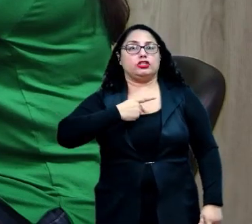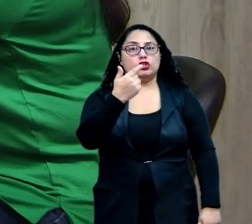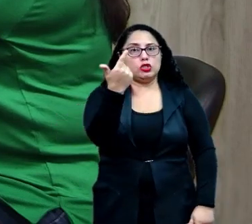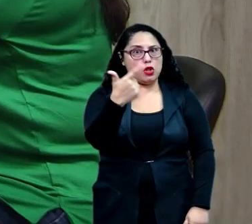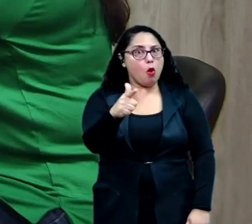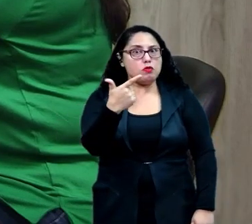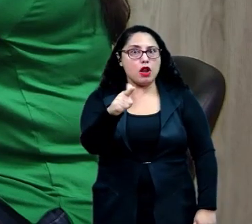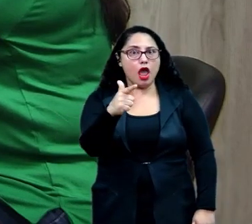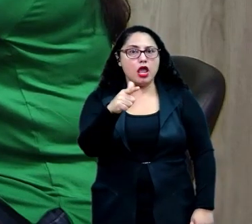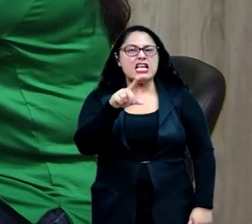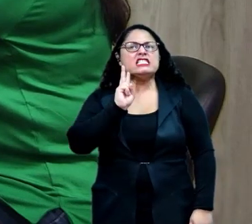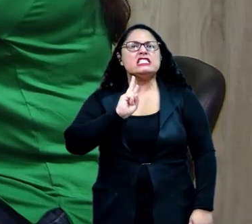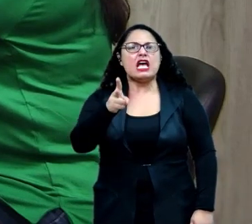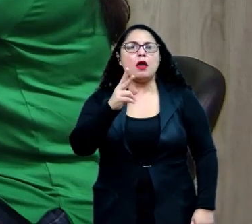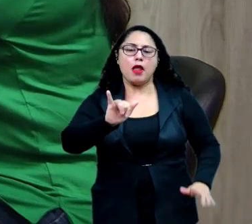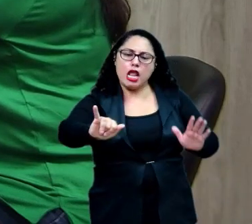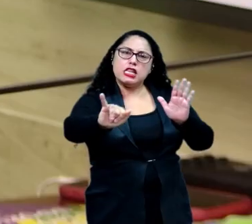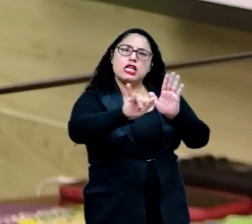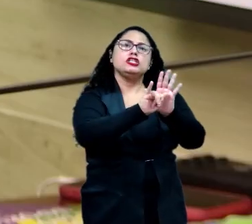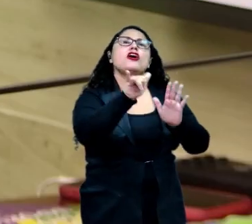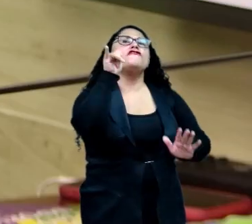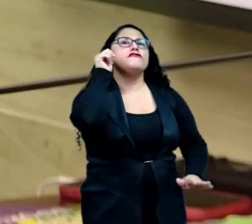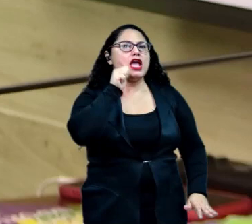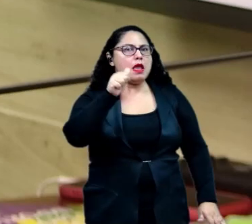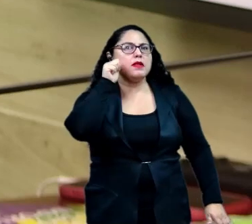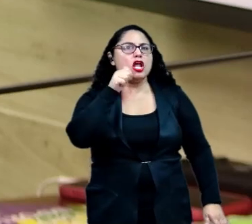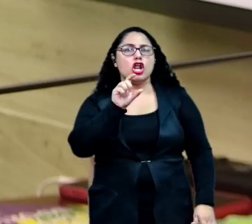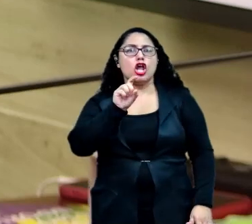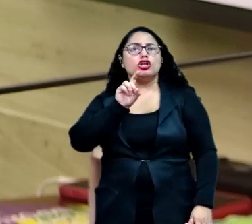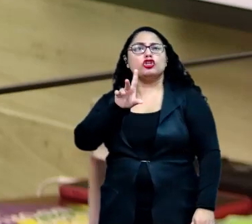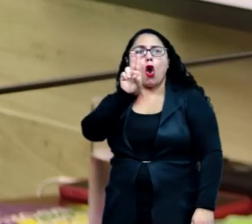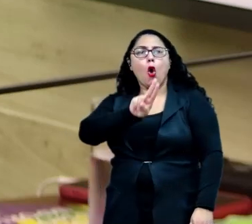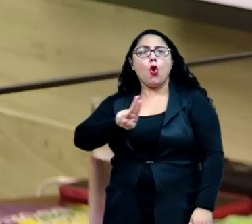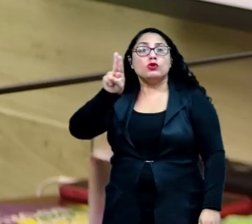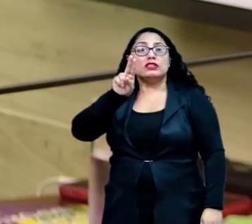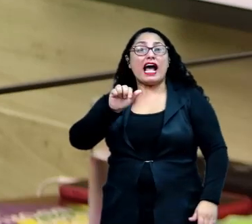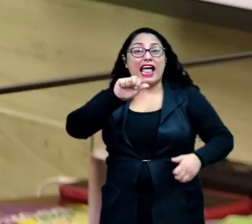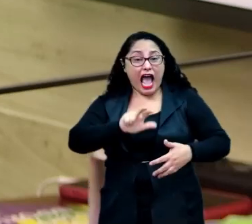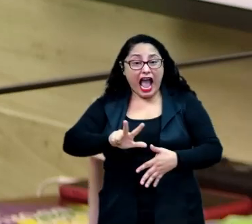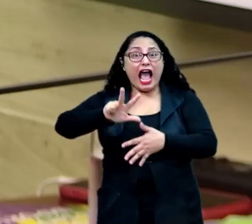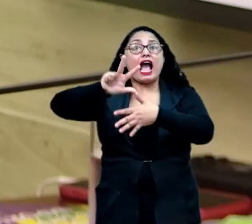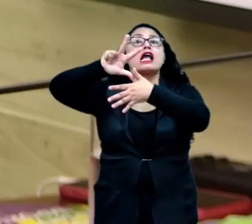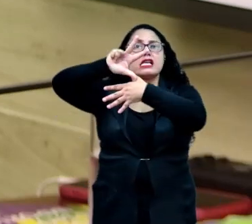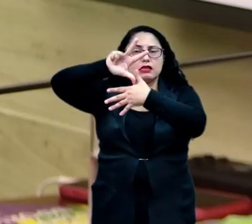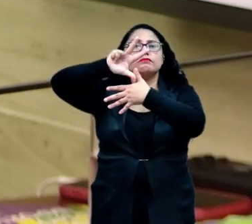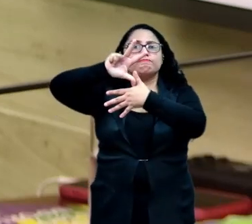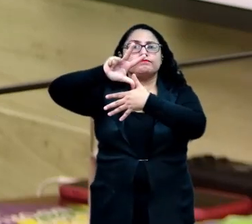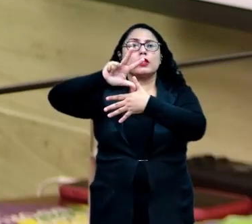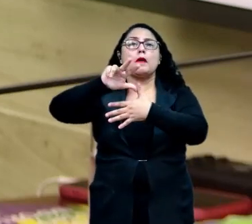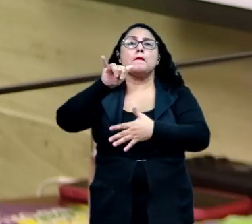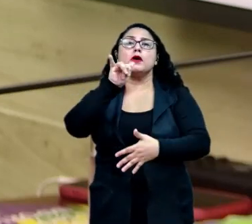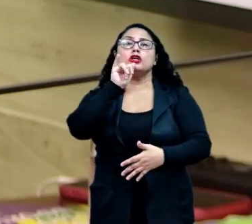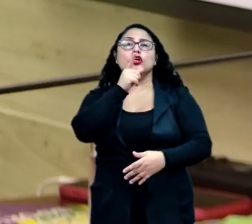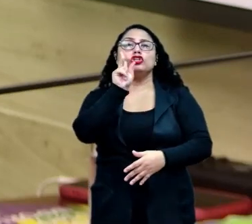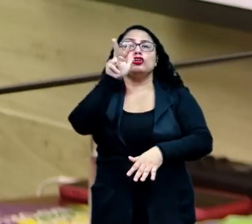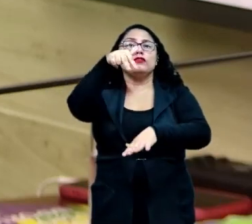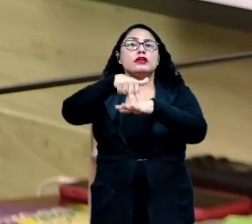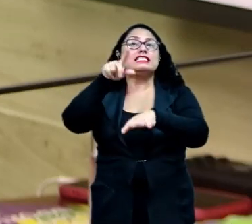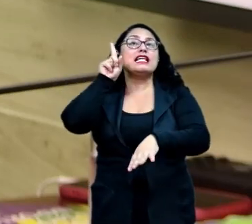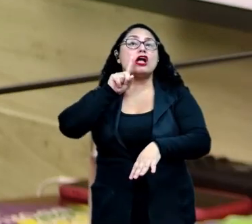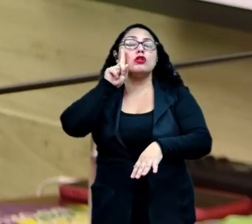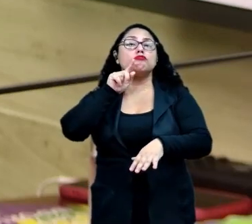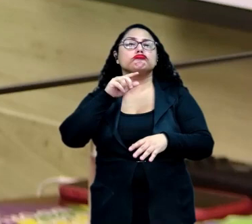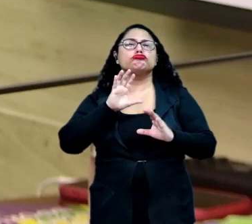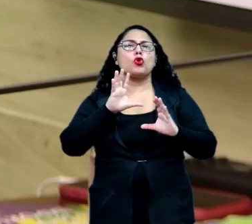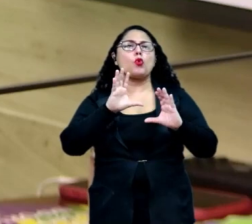disso. É sempre uma identidade feminina e ela só é utilizada na América Latina. Quando eu estive, por exemplo, nos Estados Unidos para visitar